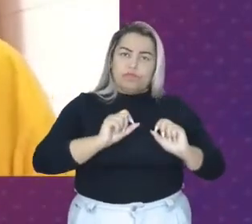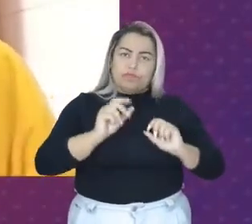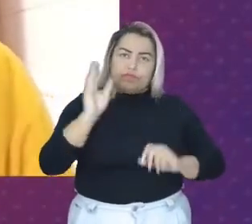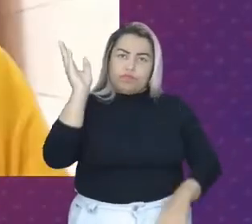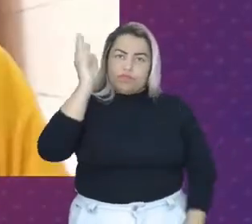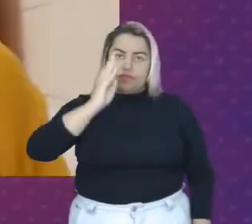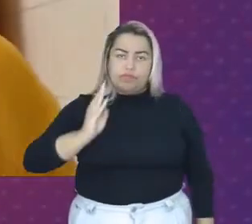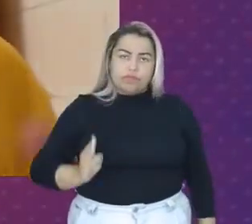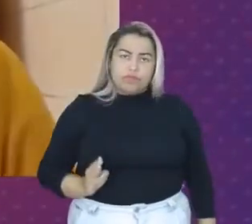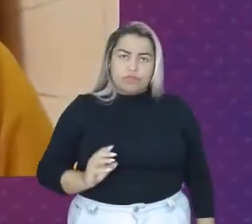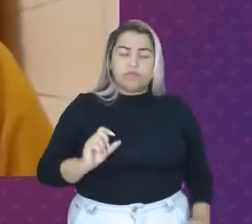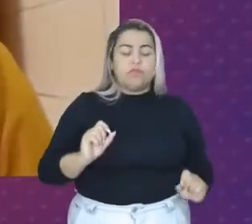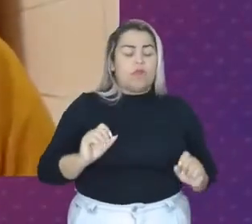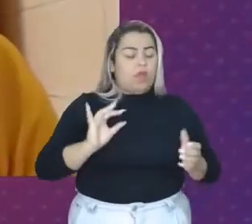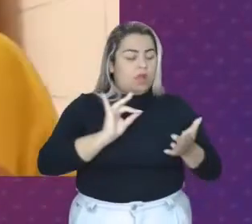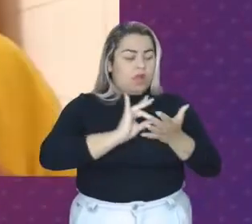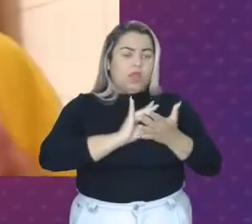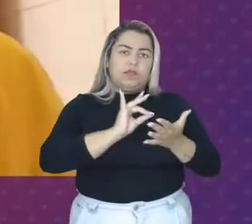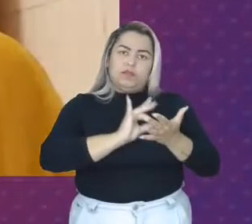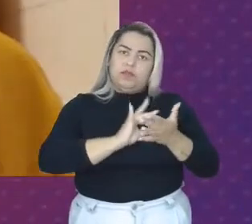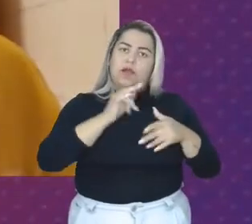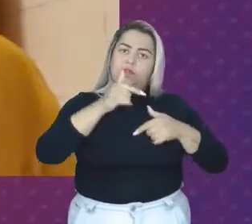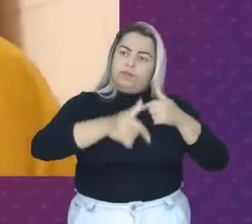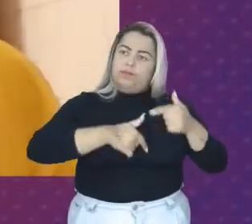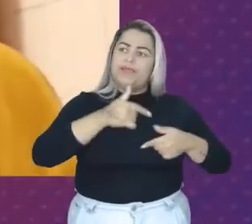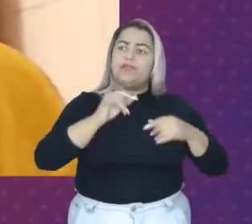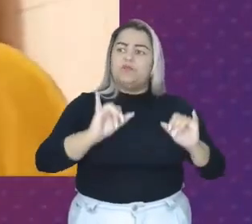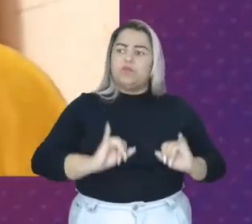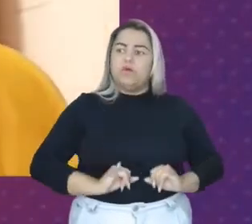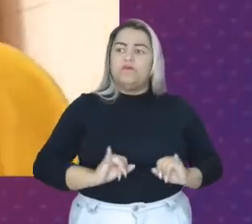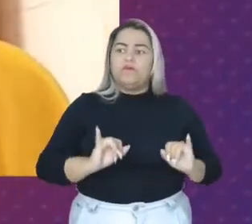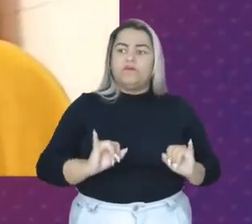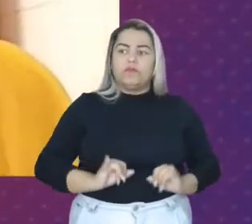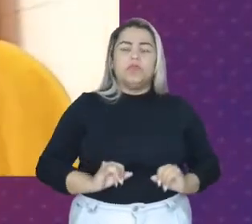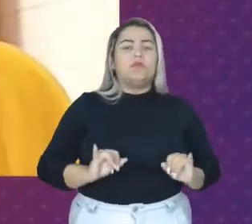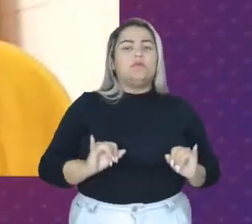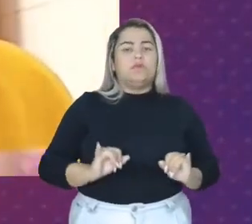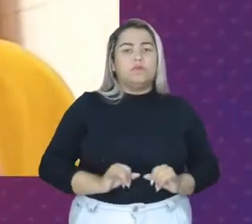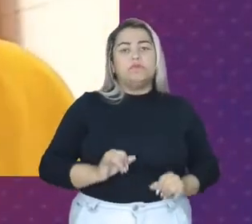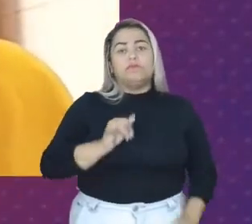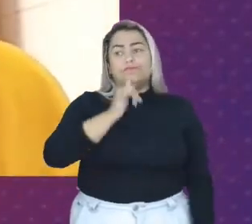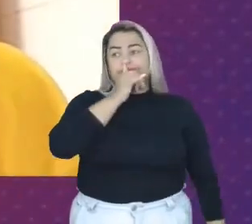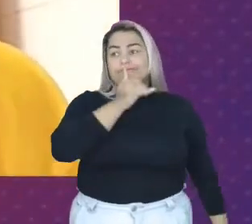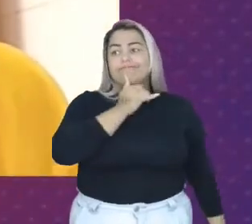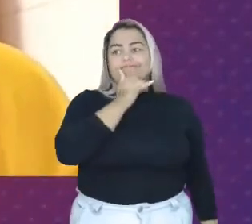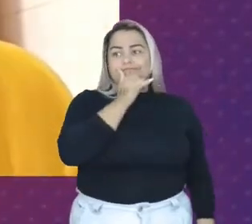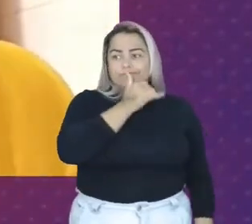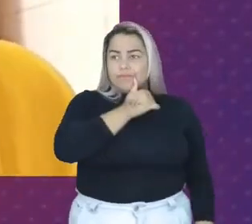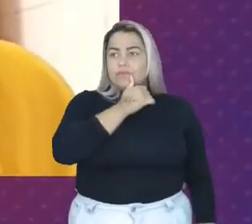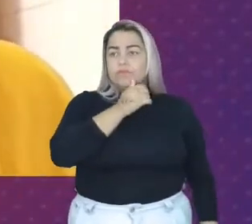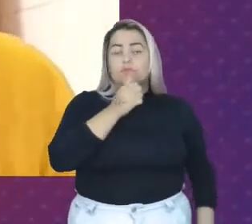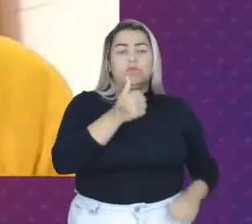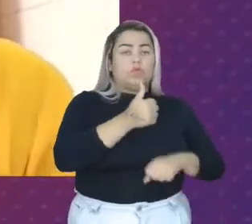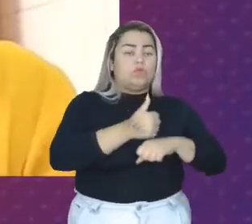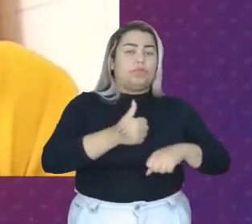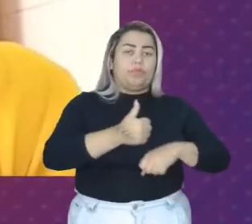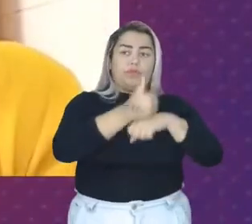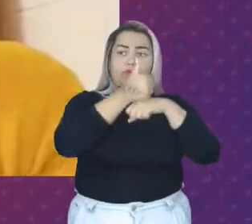brasileira, claro que também sofremos com esse golpe. Aí